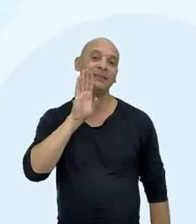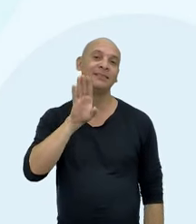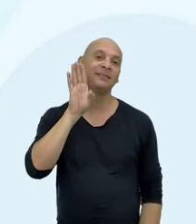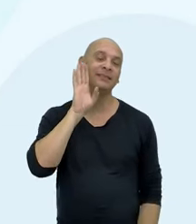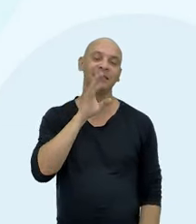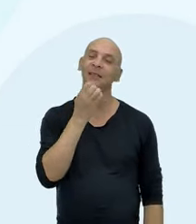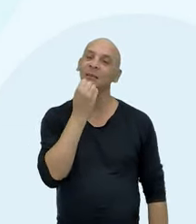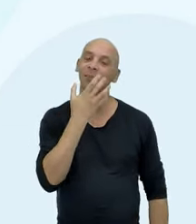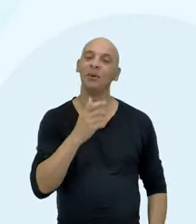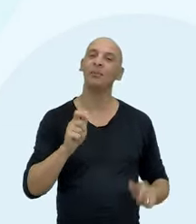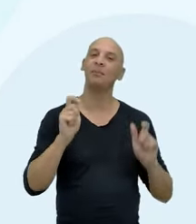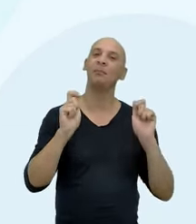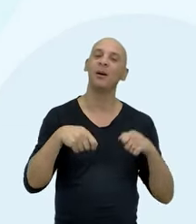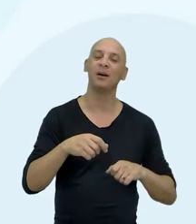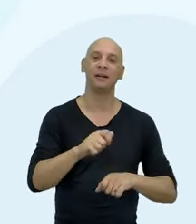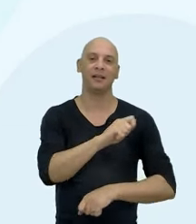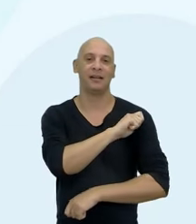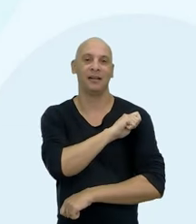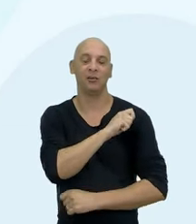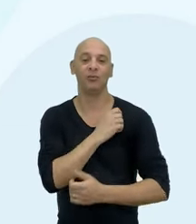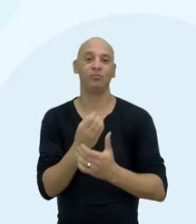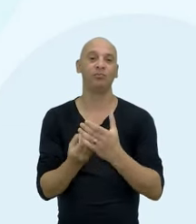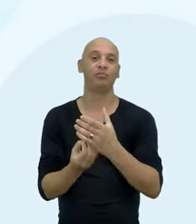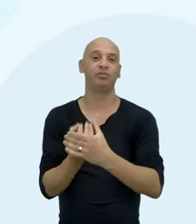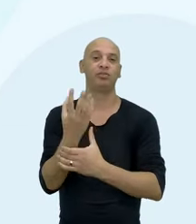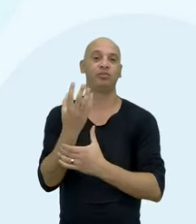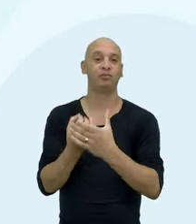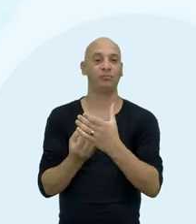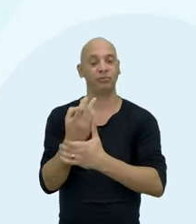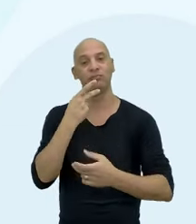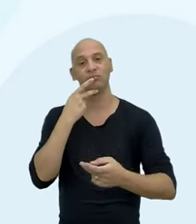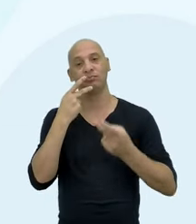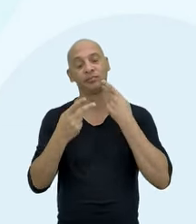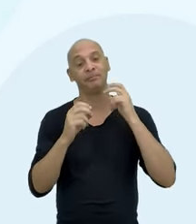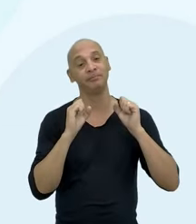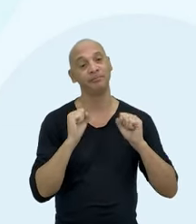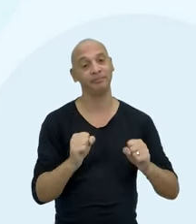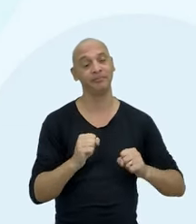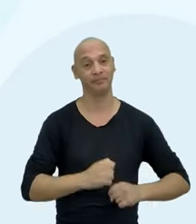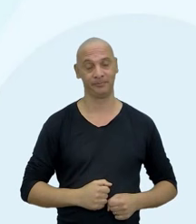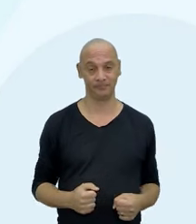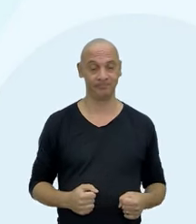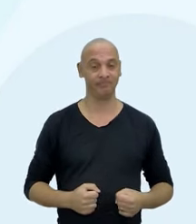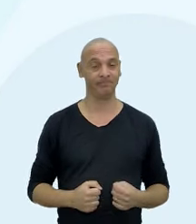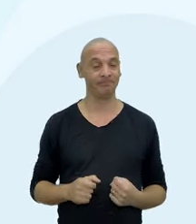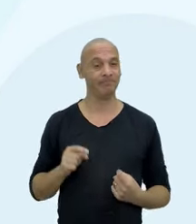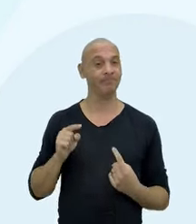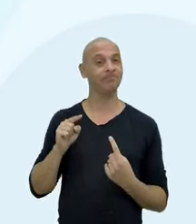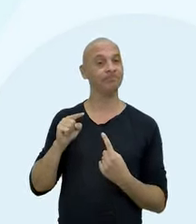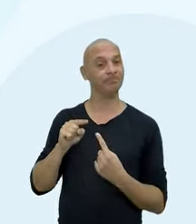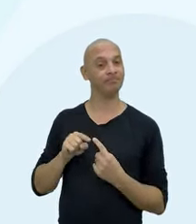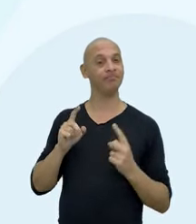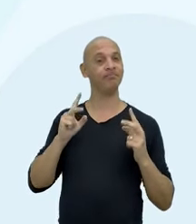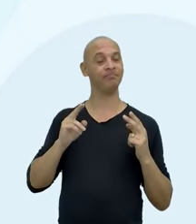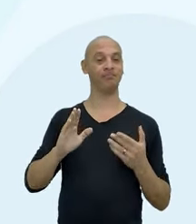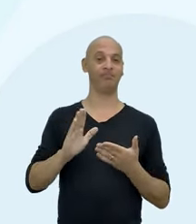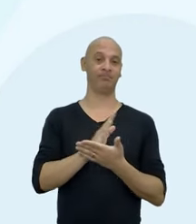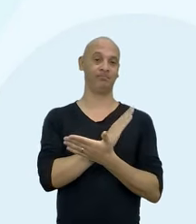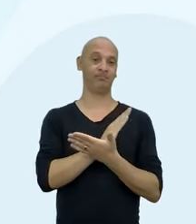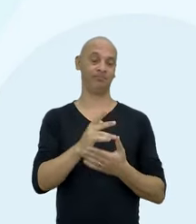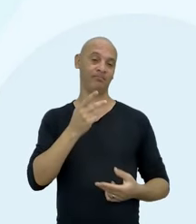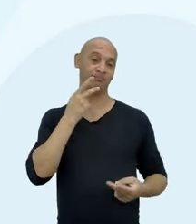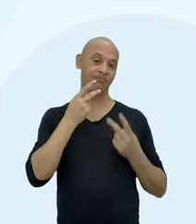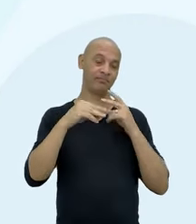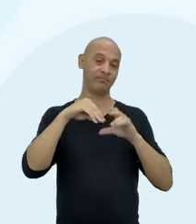a possibilidade do aluno Criar e o aluno falar ao mesmo tempo né então a simetria também muitas vezes nós